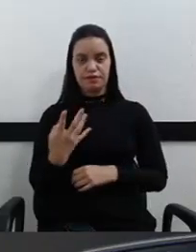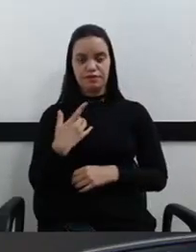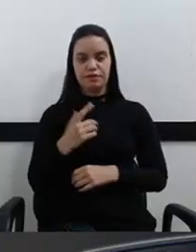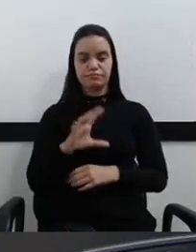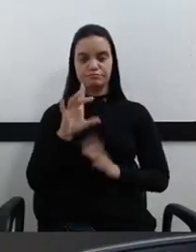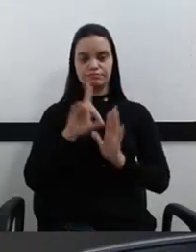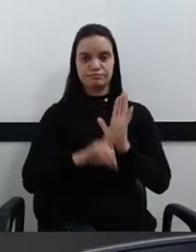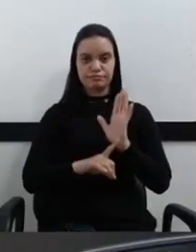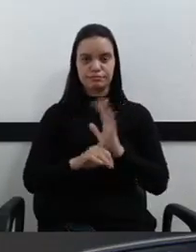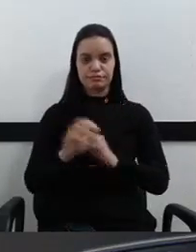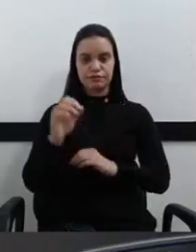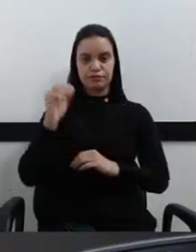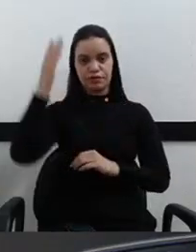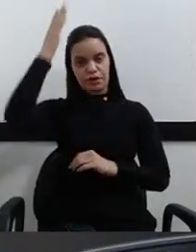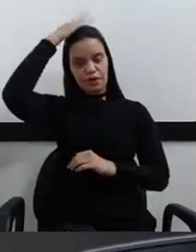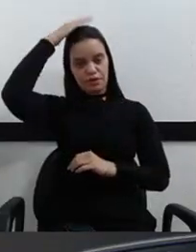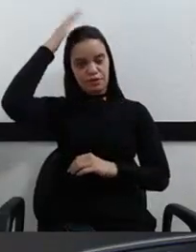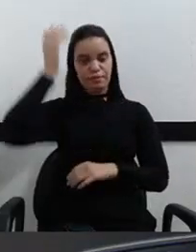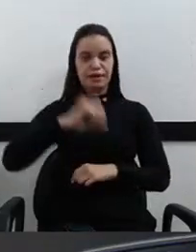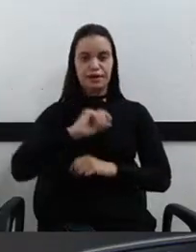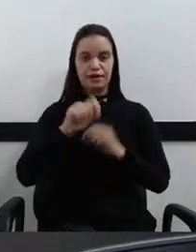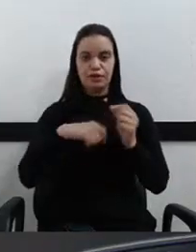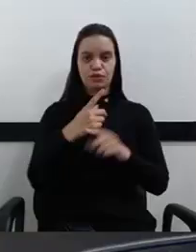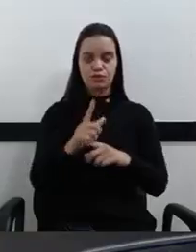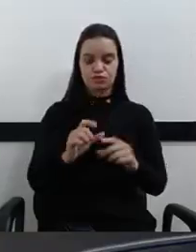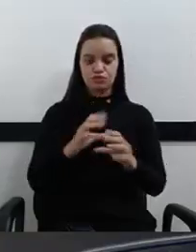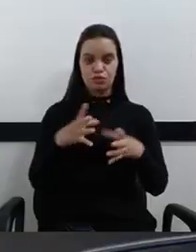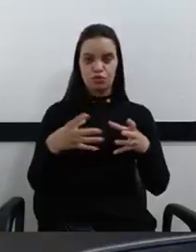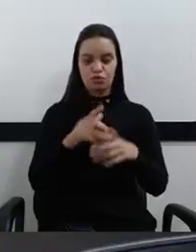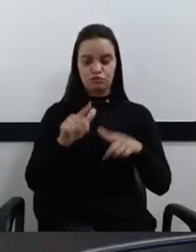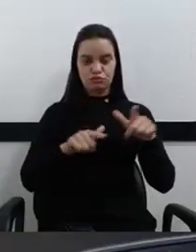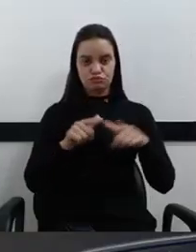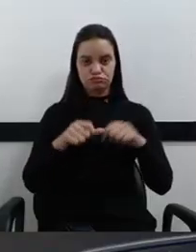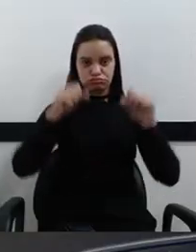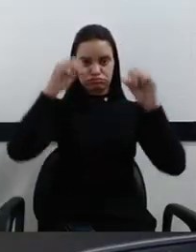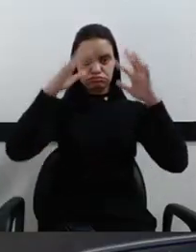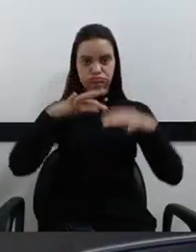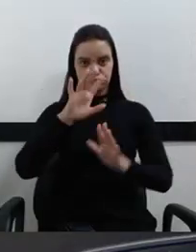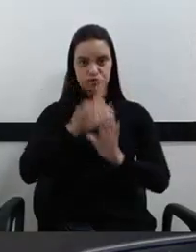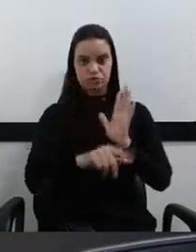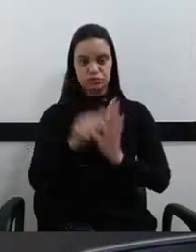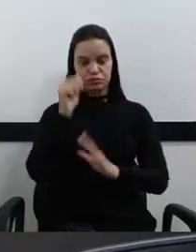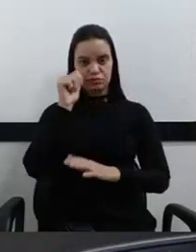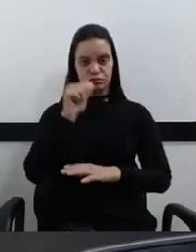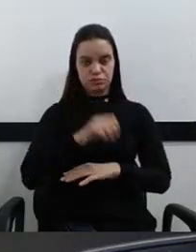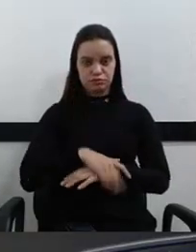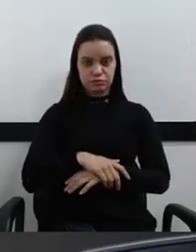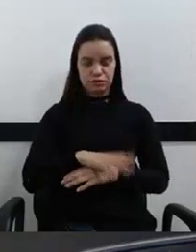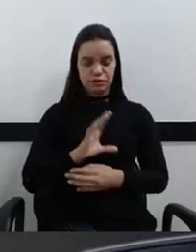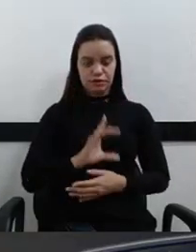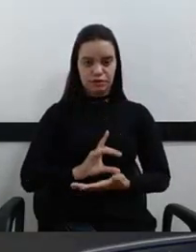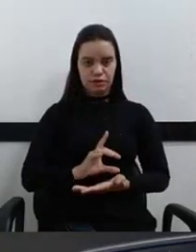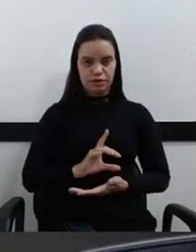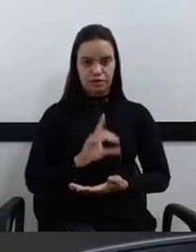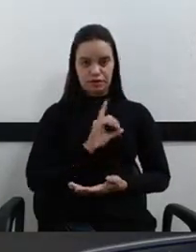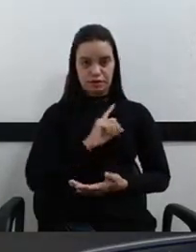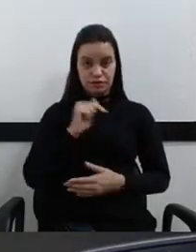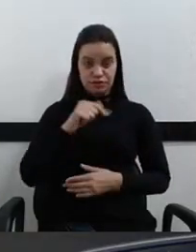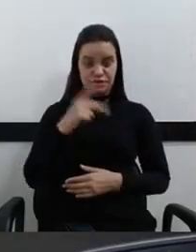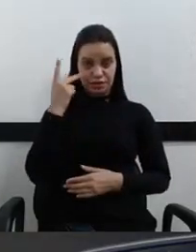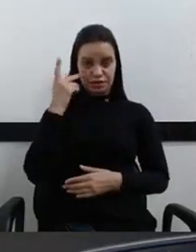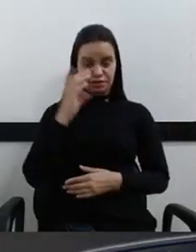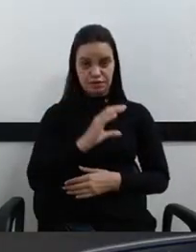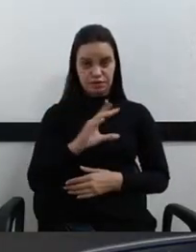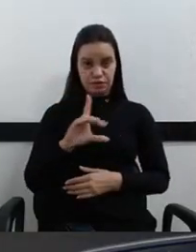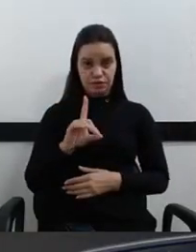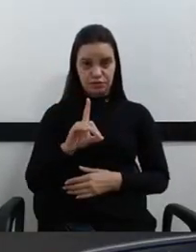defensora pública no estado do Paraná, onde atuou como coordenadora interina do Grupo de Trabalho de Promoção e Defesa dos Direitos da Mulher. Já na Defensoria de São Paulo, foi integrante e